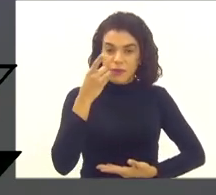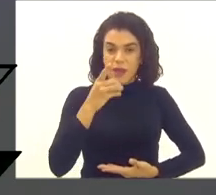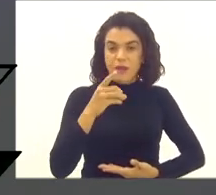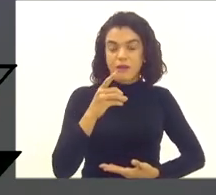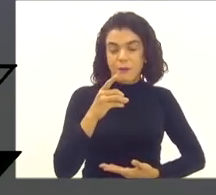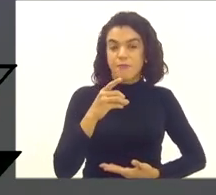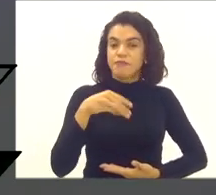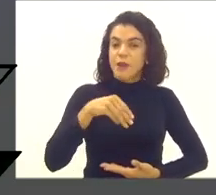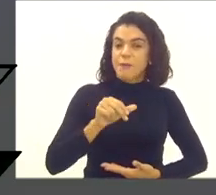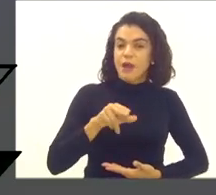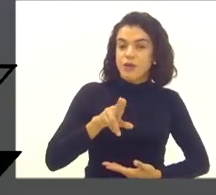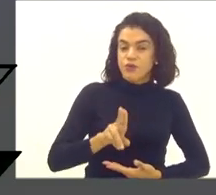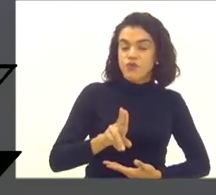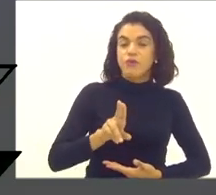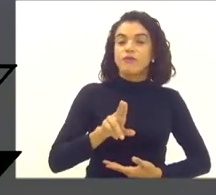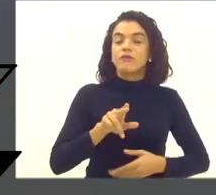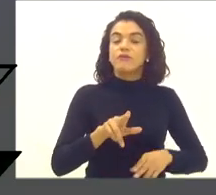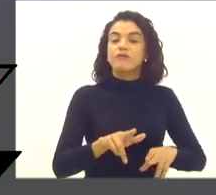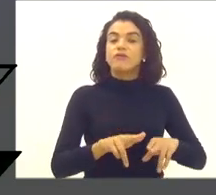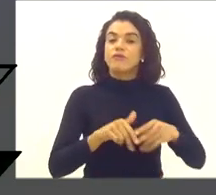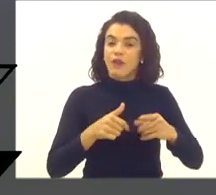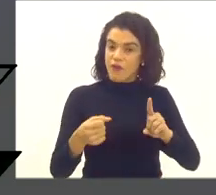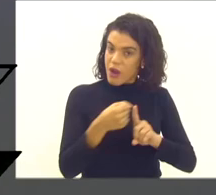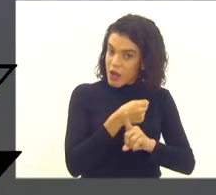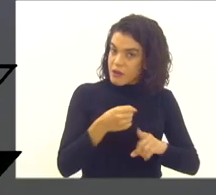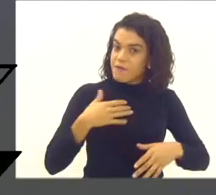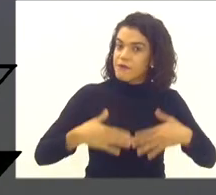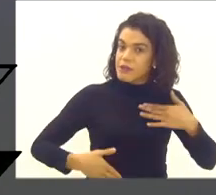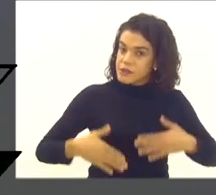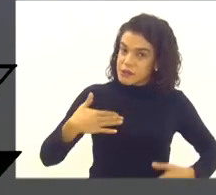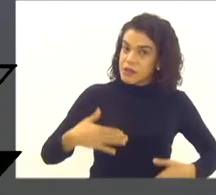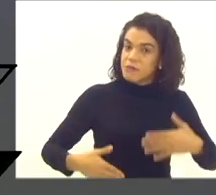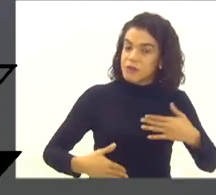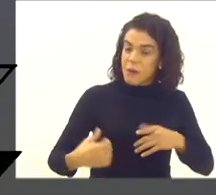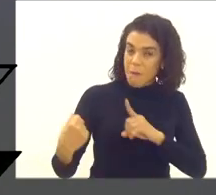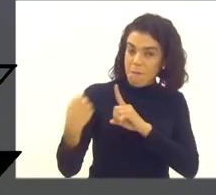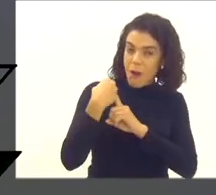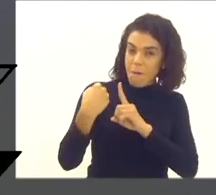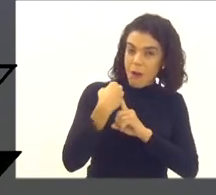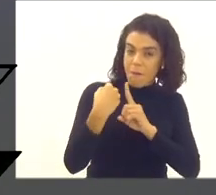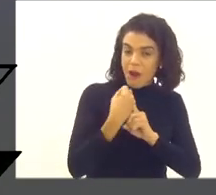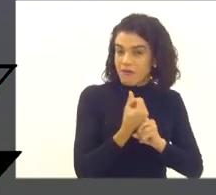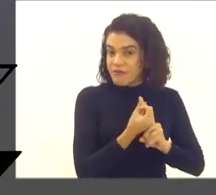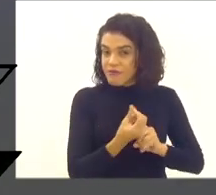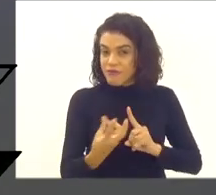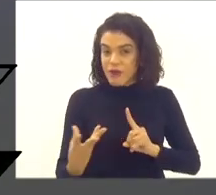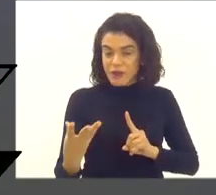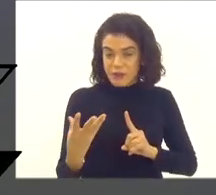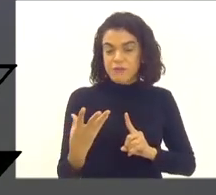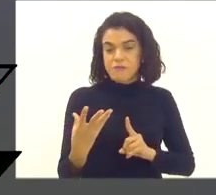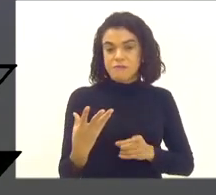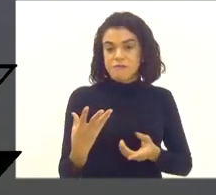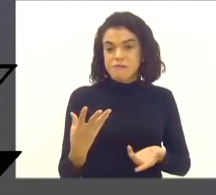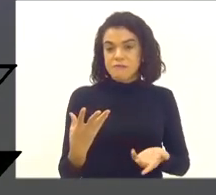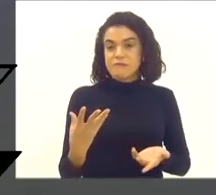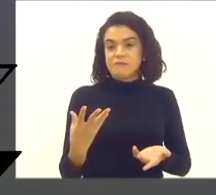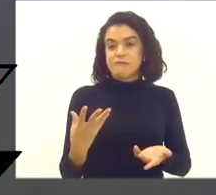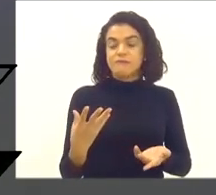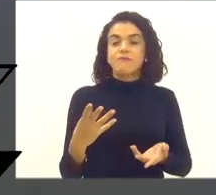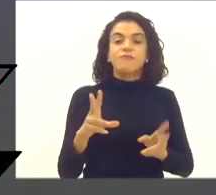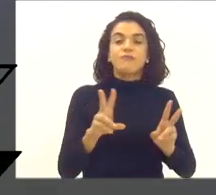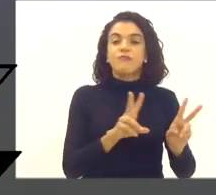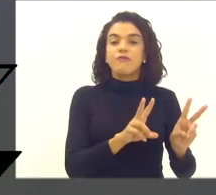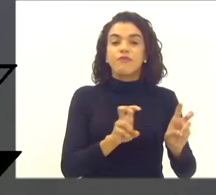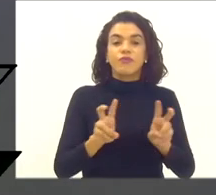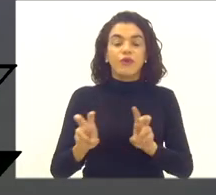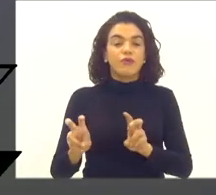dessa notícia falsa e ela foi agredida fisicamente inúmeras vezes e que foram os